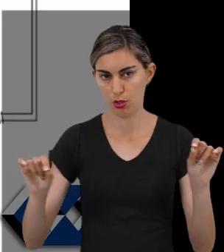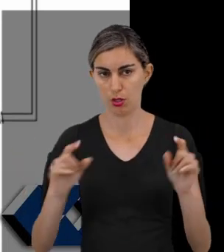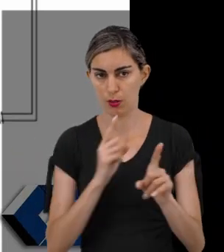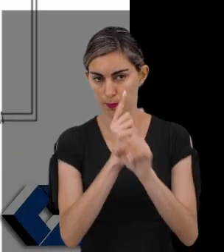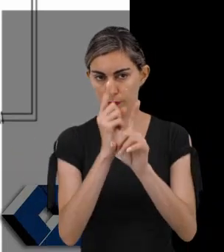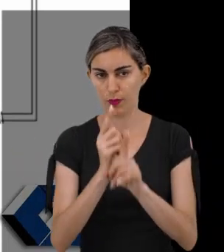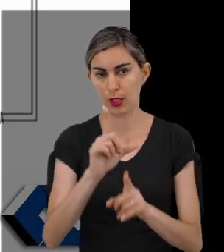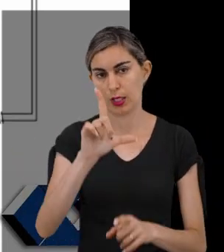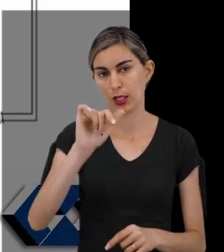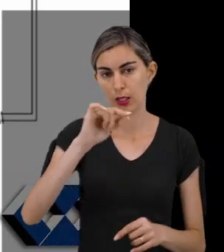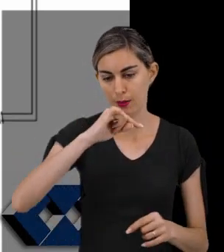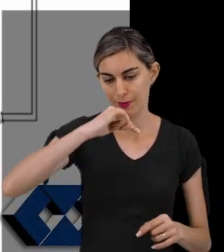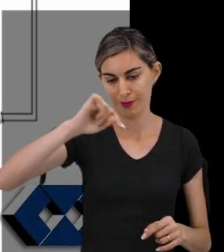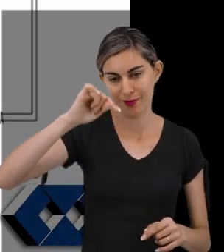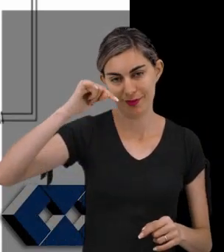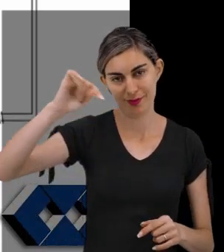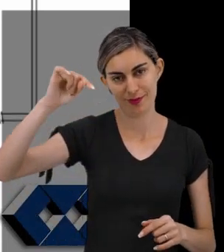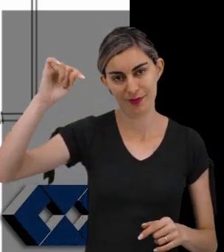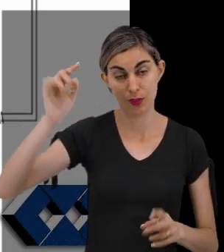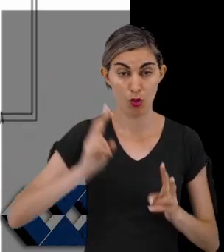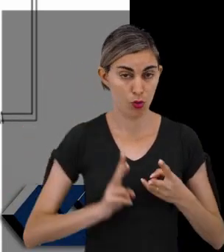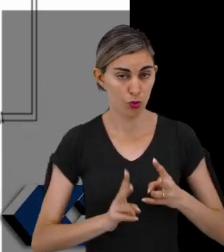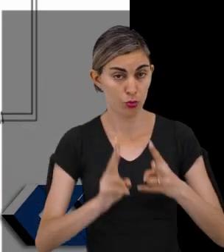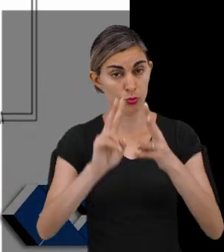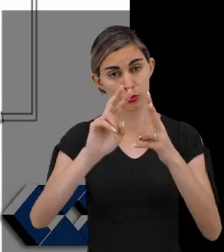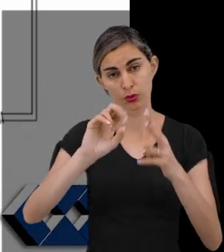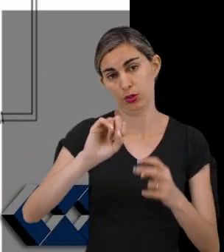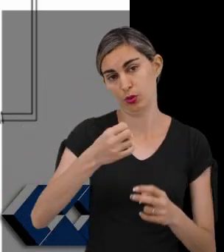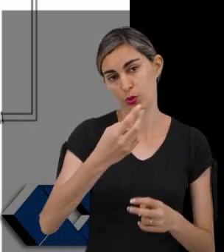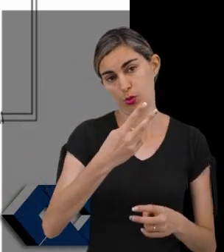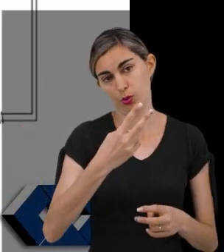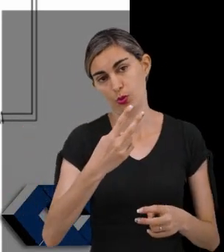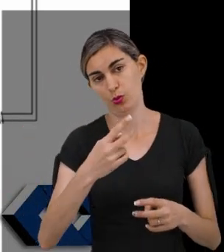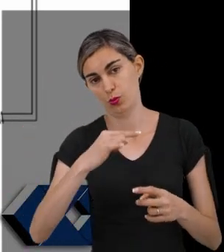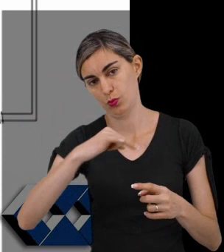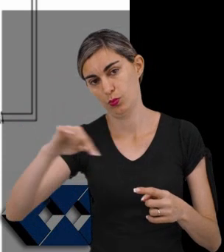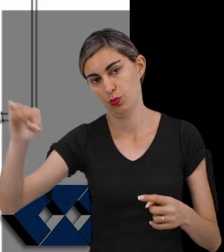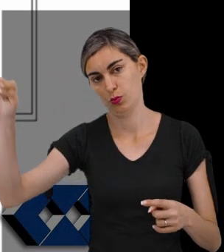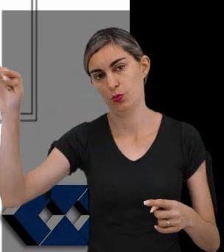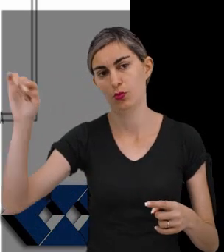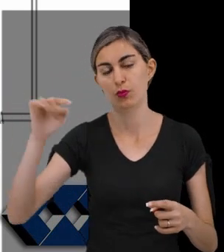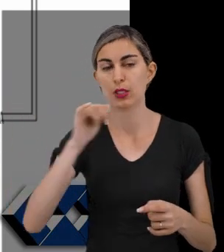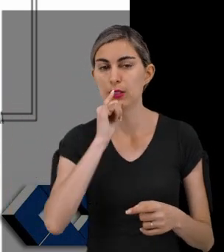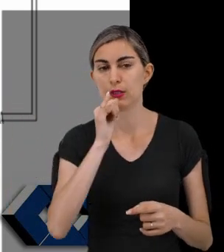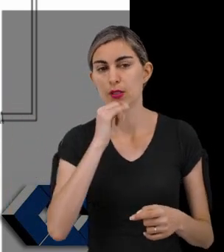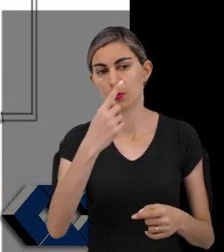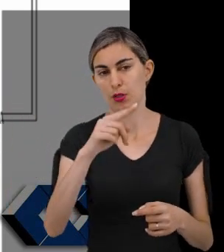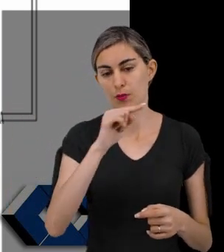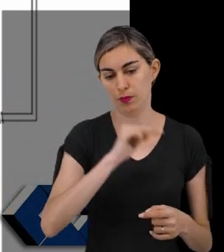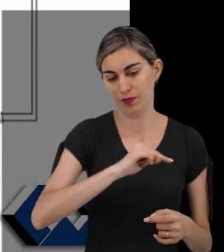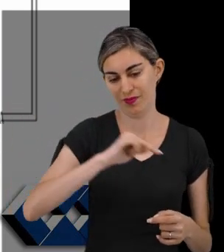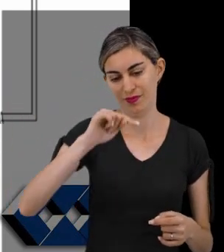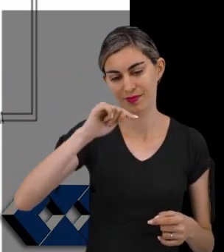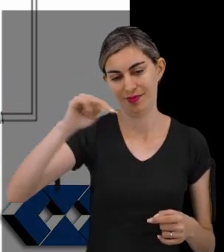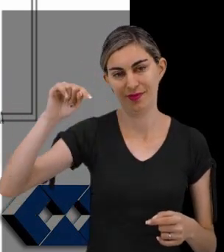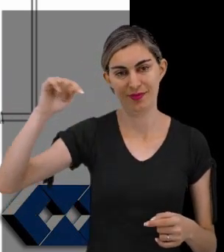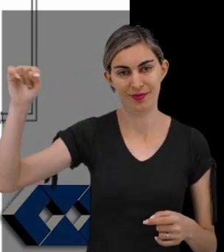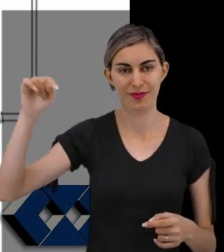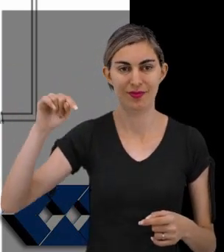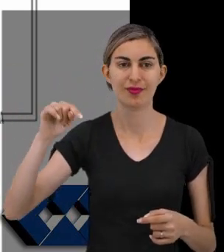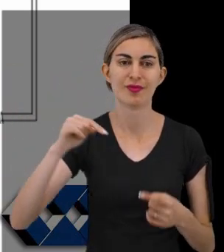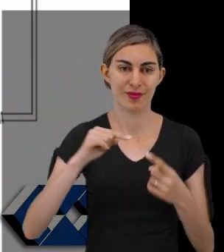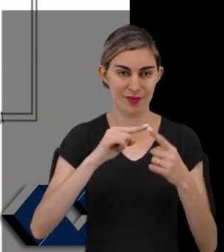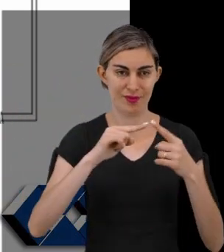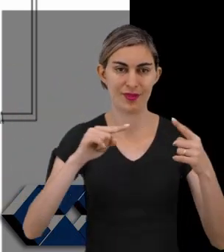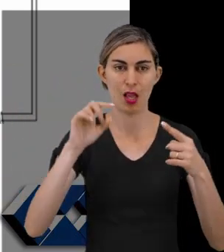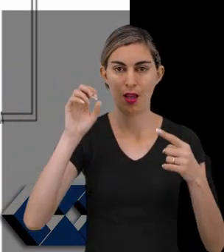essas linhas. Elas podem ser contínuas ou tracejadas, tá? Então, por exemplo, aqui, um eletroduto